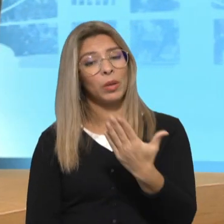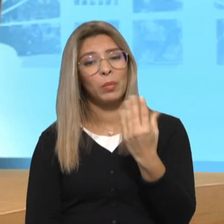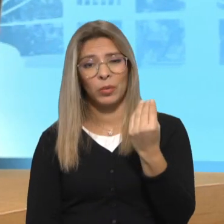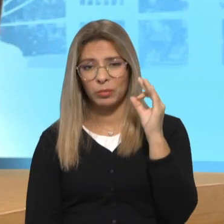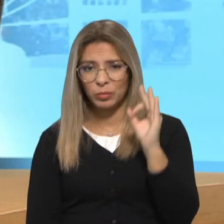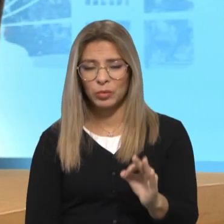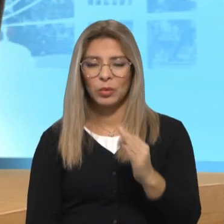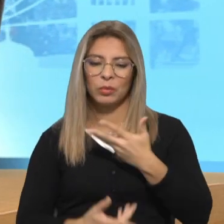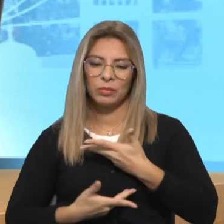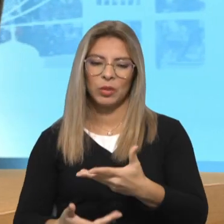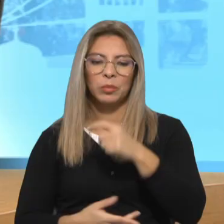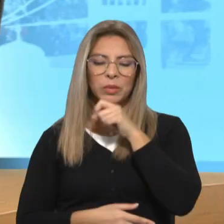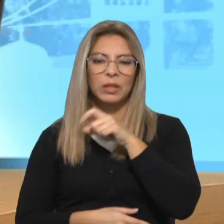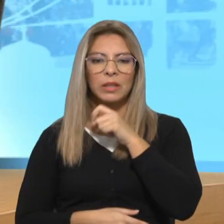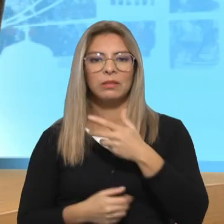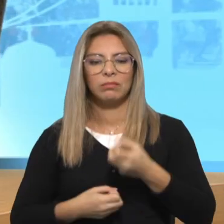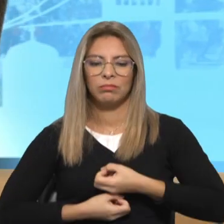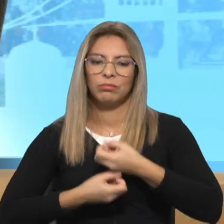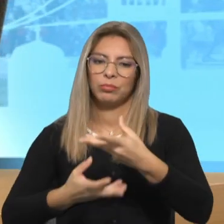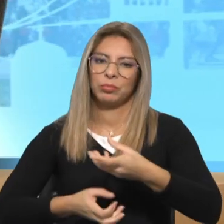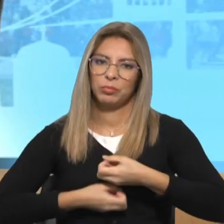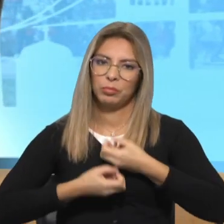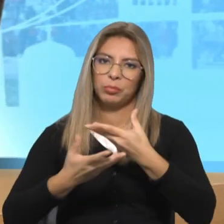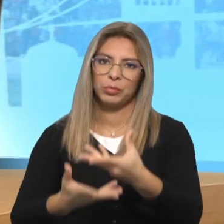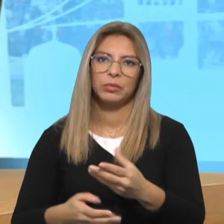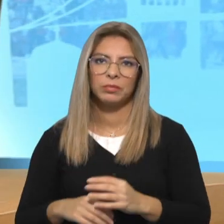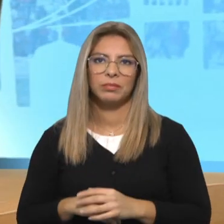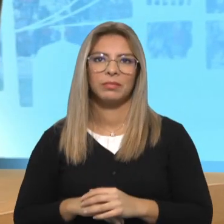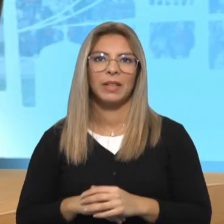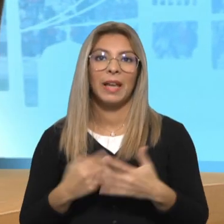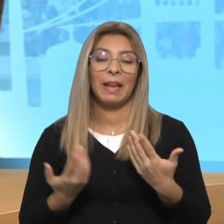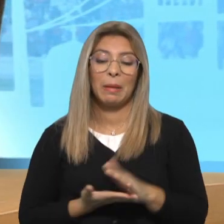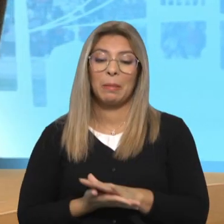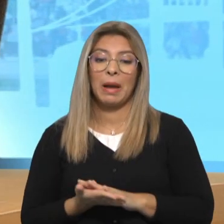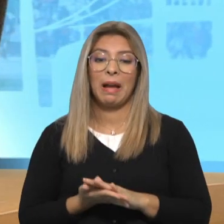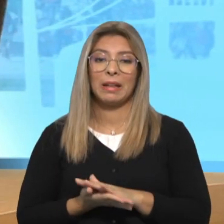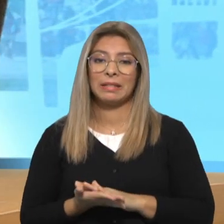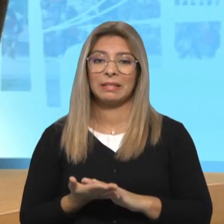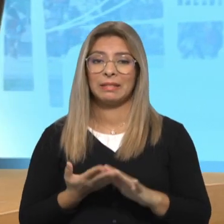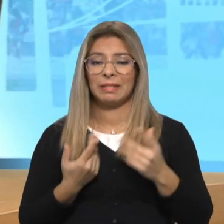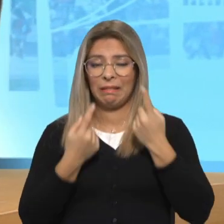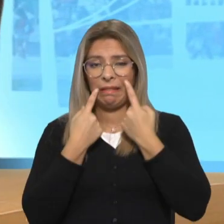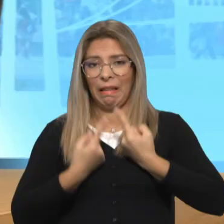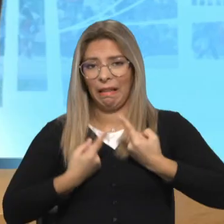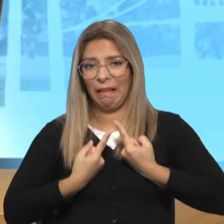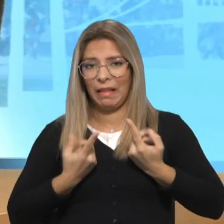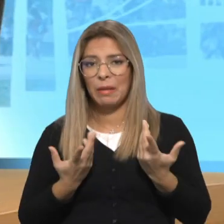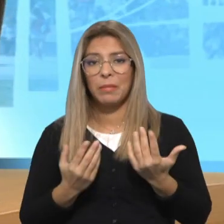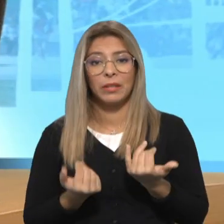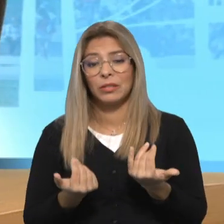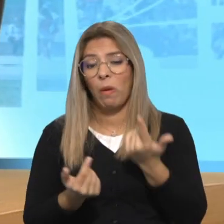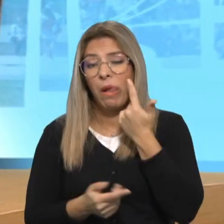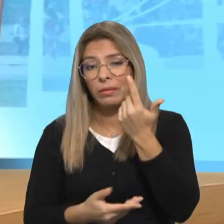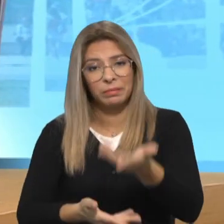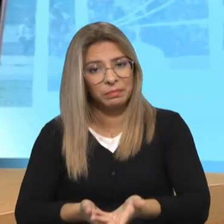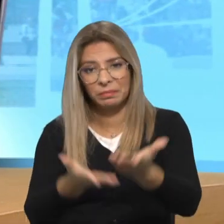esta oportunidade de partilhar com todos o vaso de barro que eu sou, mas que ponho nas mãos do oleiro.